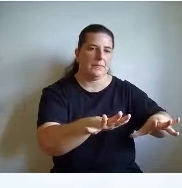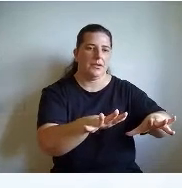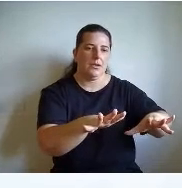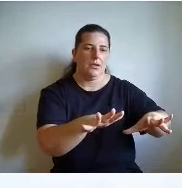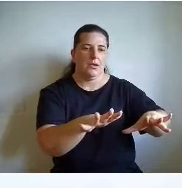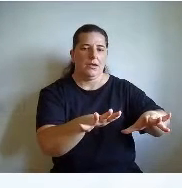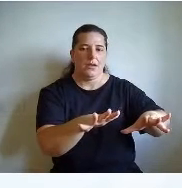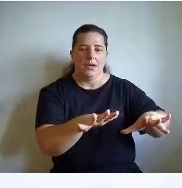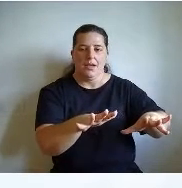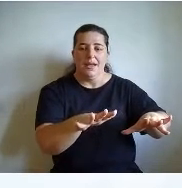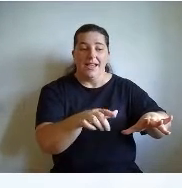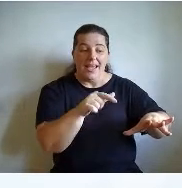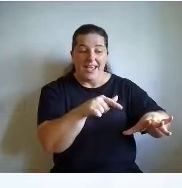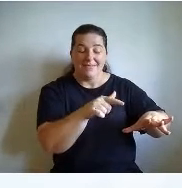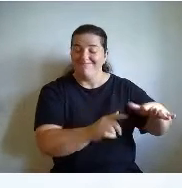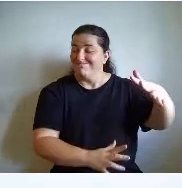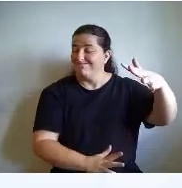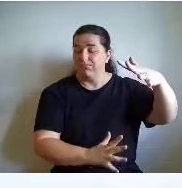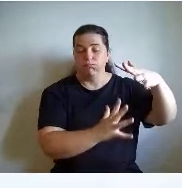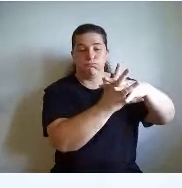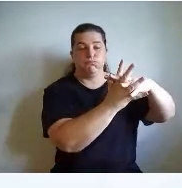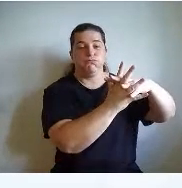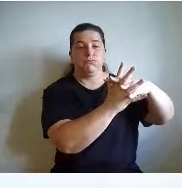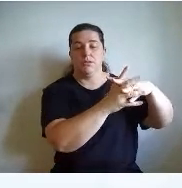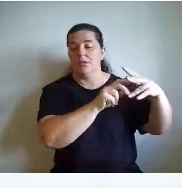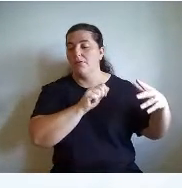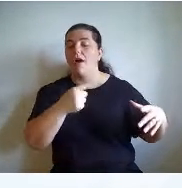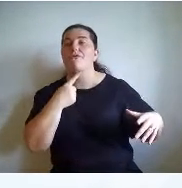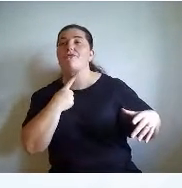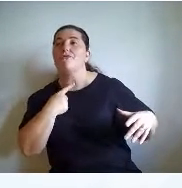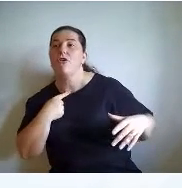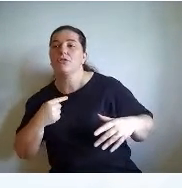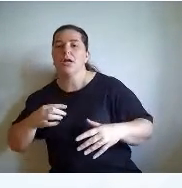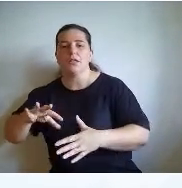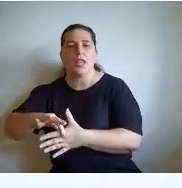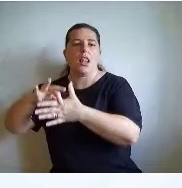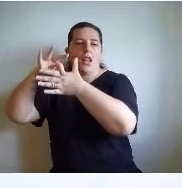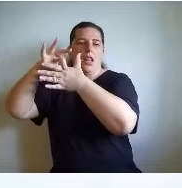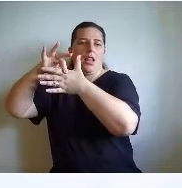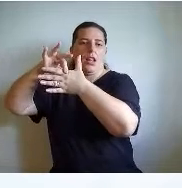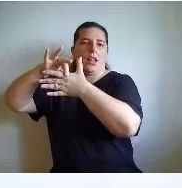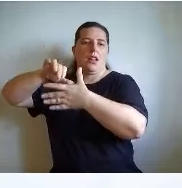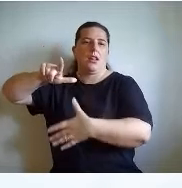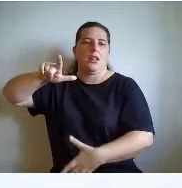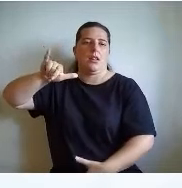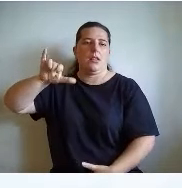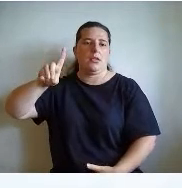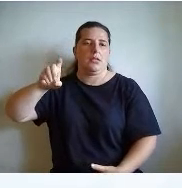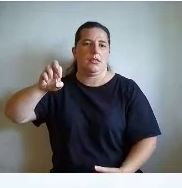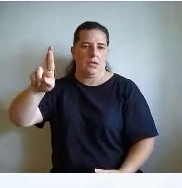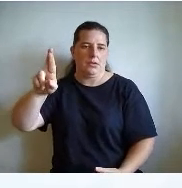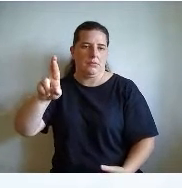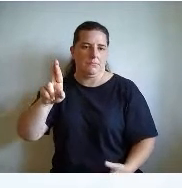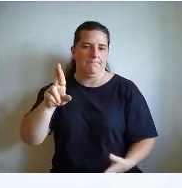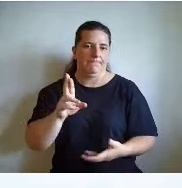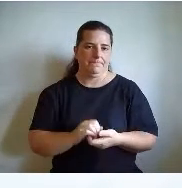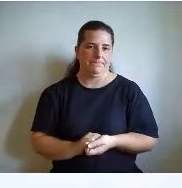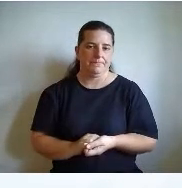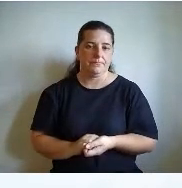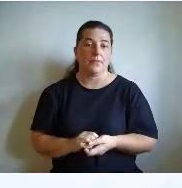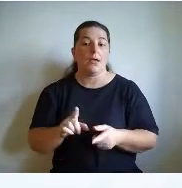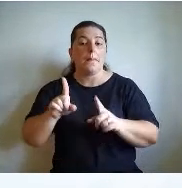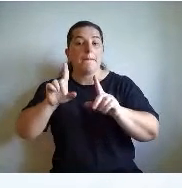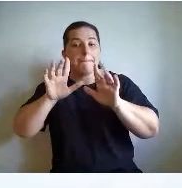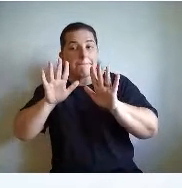qualquer liderança, né, global, de qualquer liderança, de qualquer pessoa. Mas uma vez que a gente tem